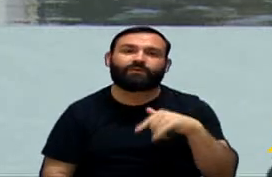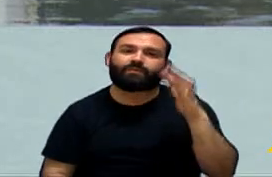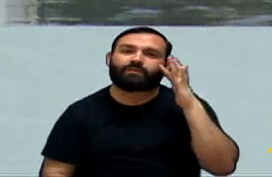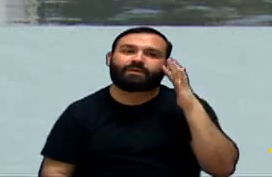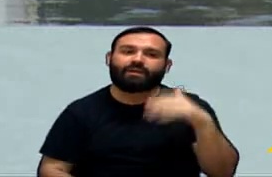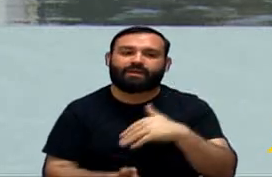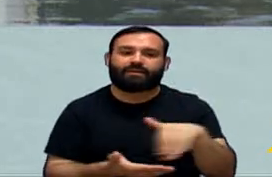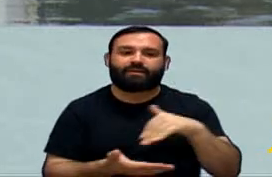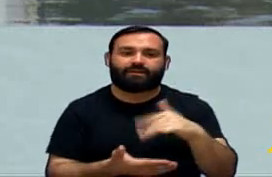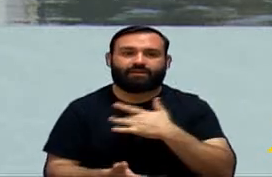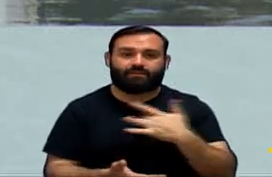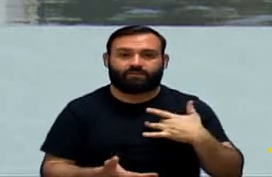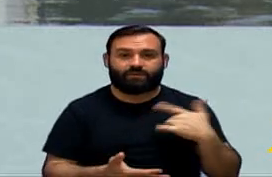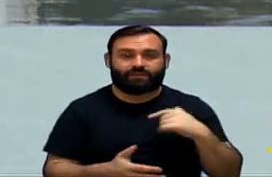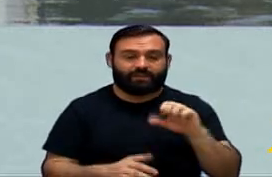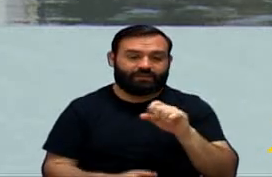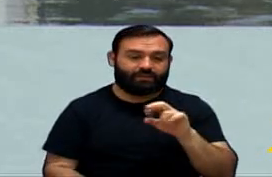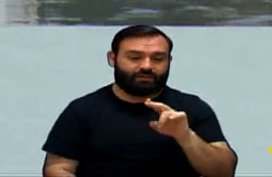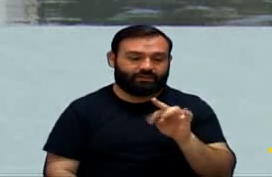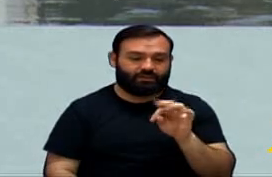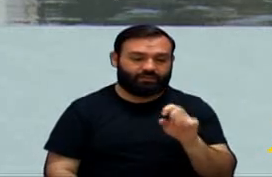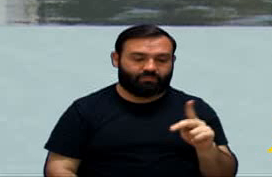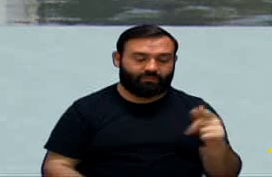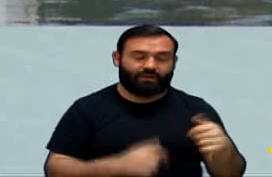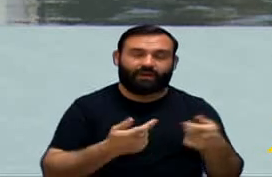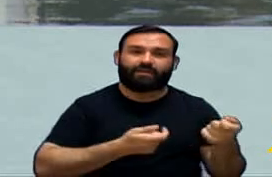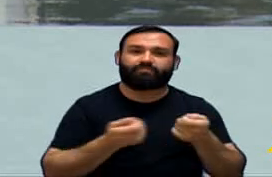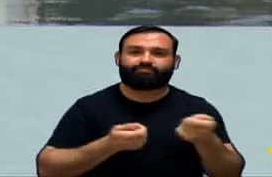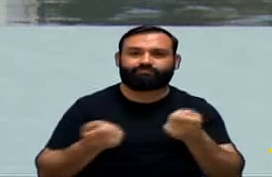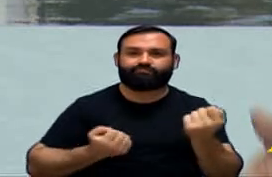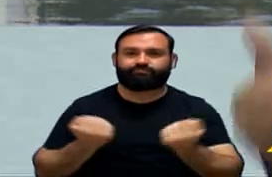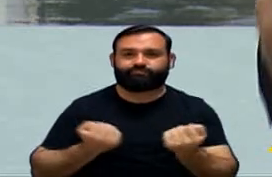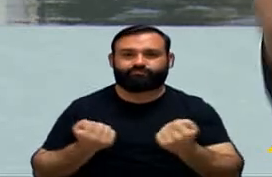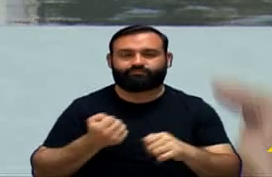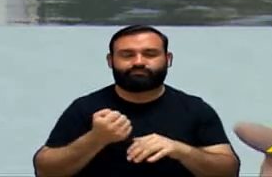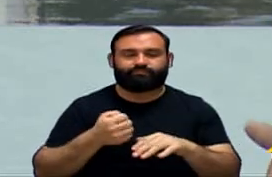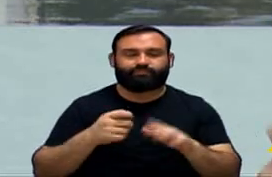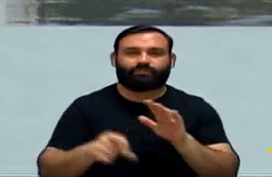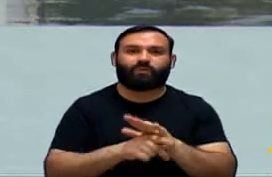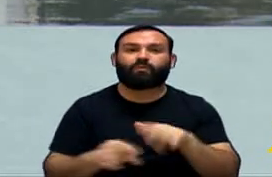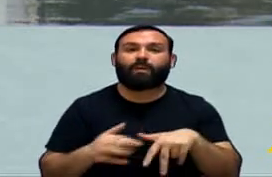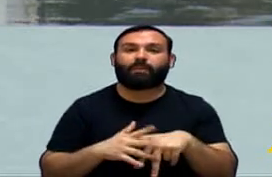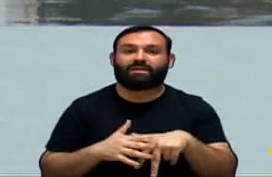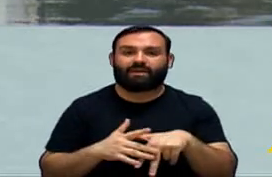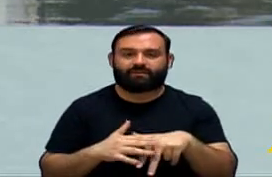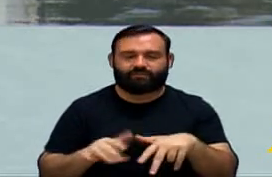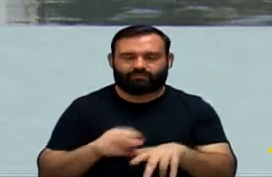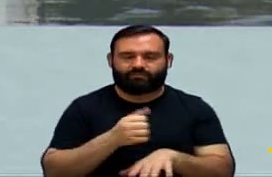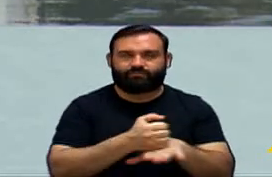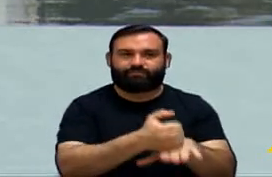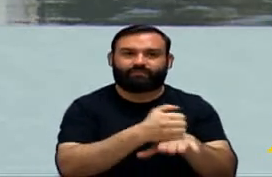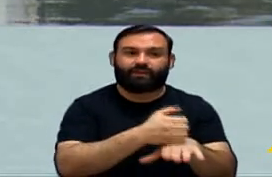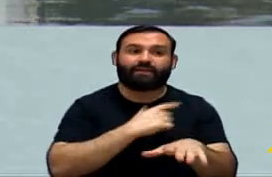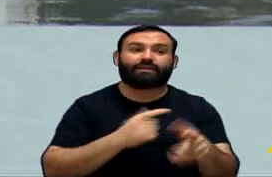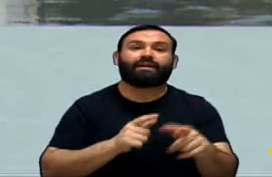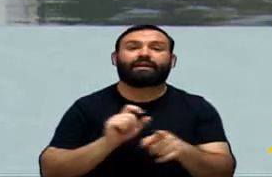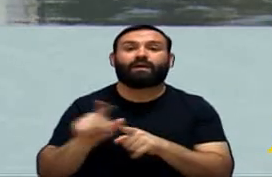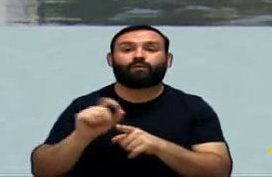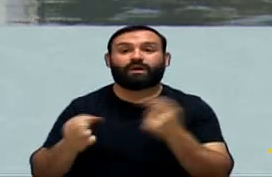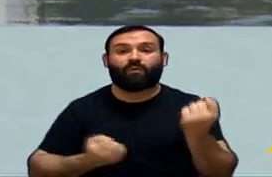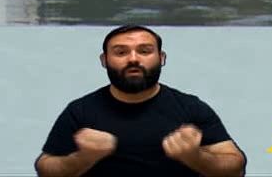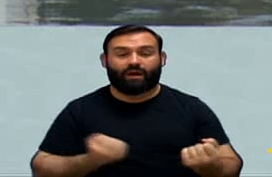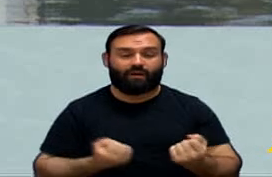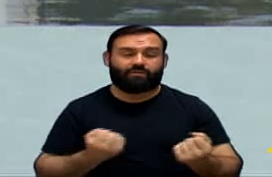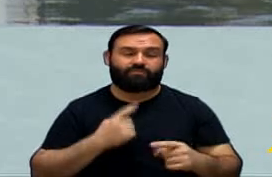que a secretaria da saúde através do setor srtp de serviços de regulação de transportes de pacientes possui diversos veículos locados para a